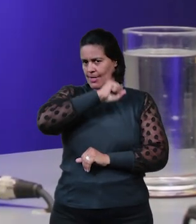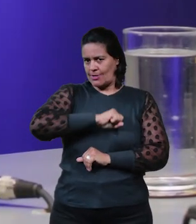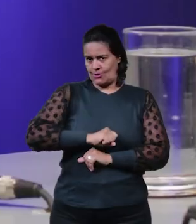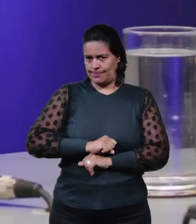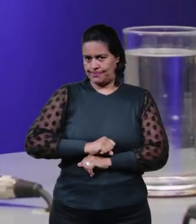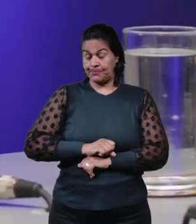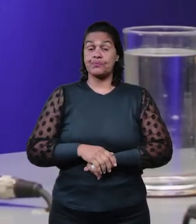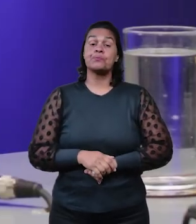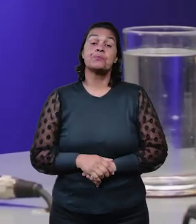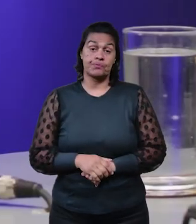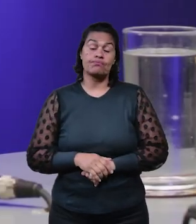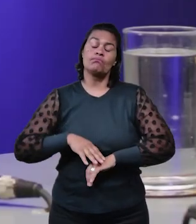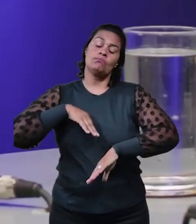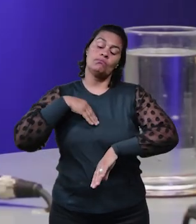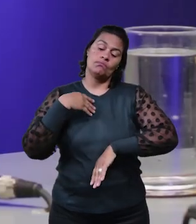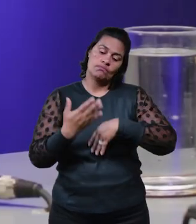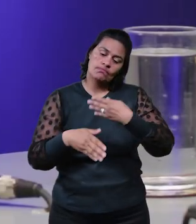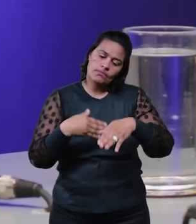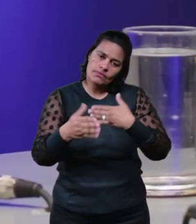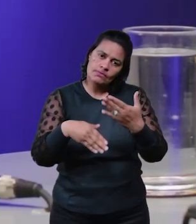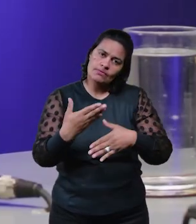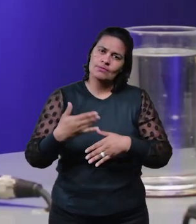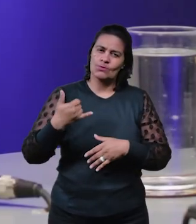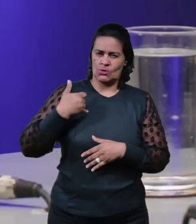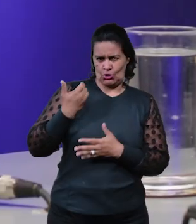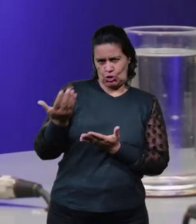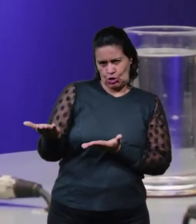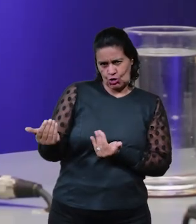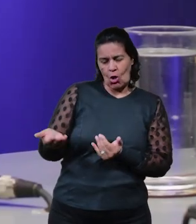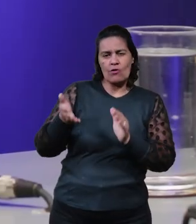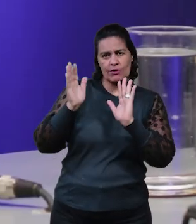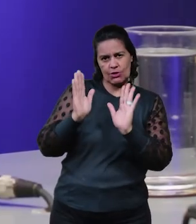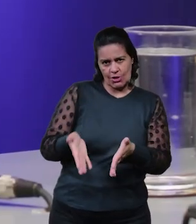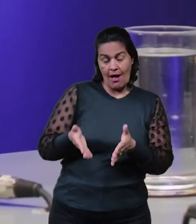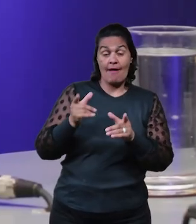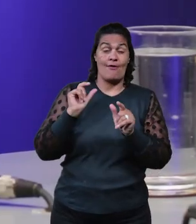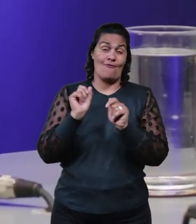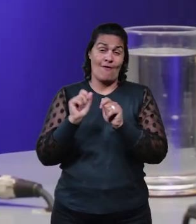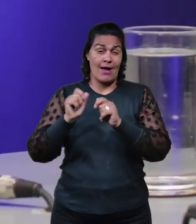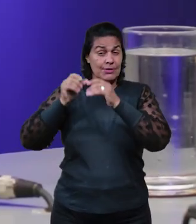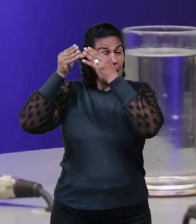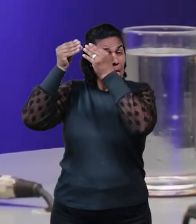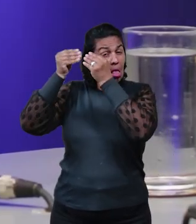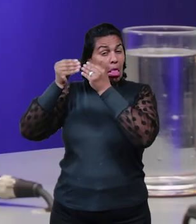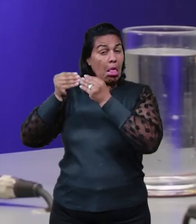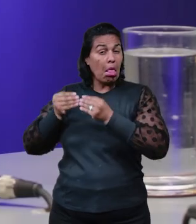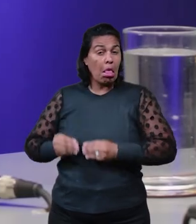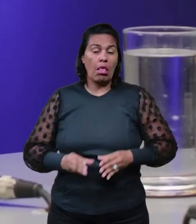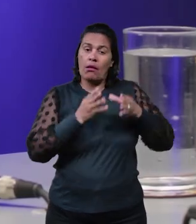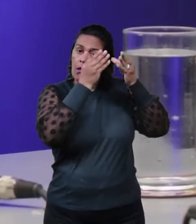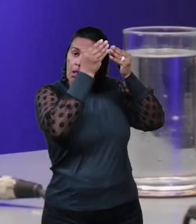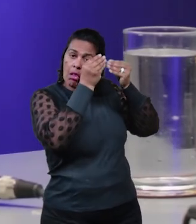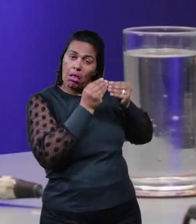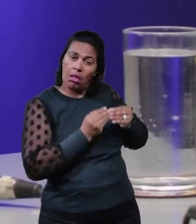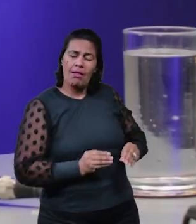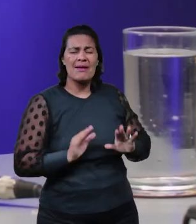minha adolescência, eu alisava o cabelo, só que é algo muito cansativo,